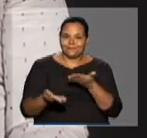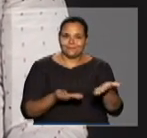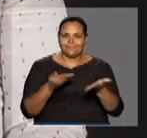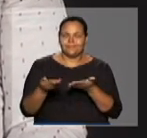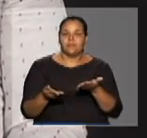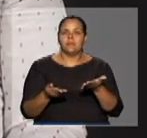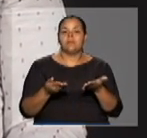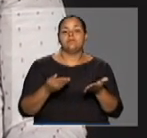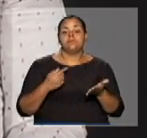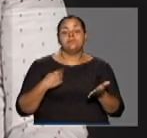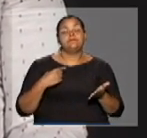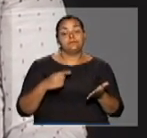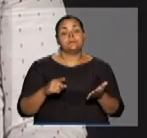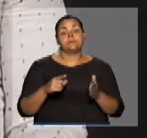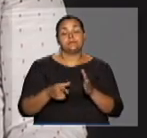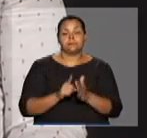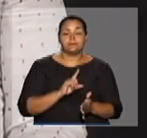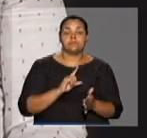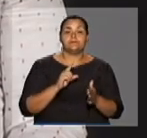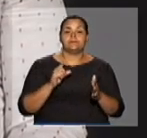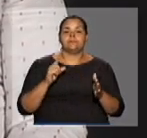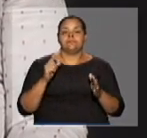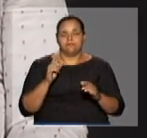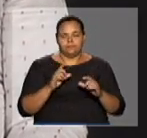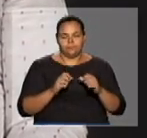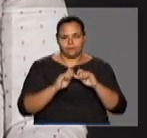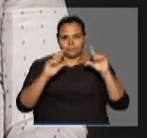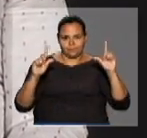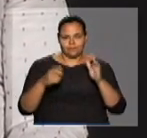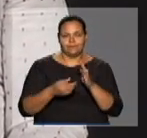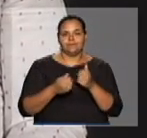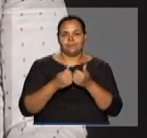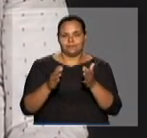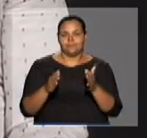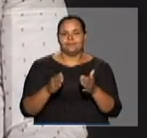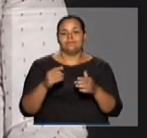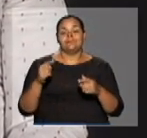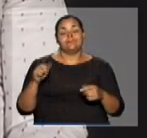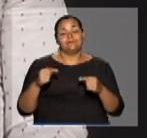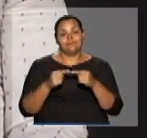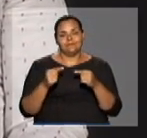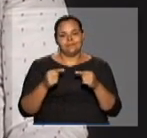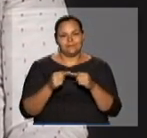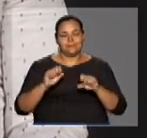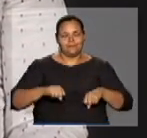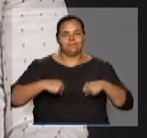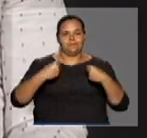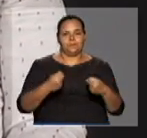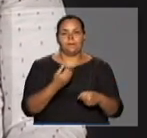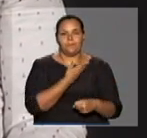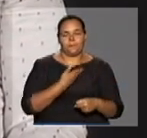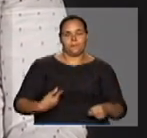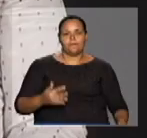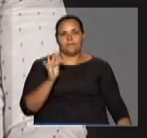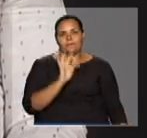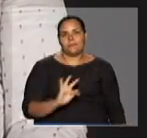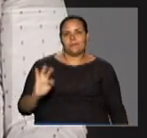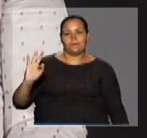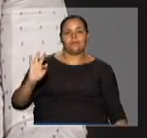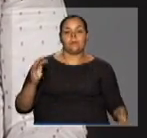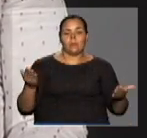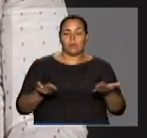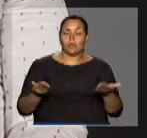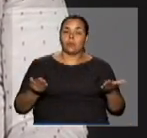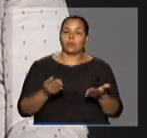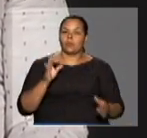atender, né? Sim. E o senhor me dizia que antes do programa começar, que em relação a esse esforço do governo federal,